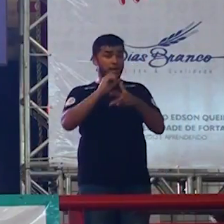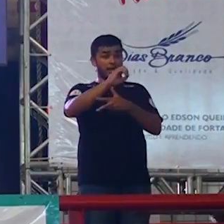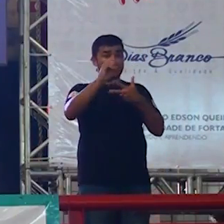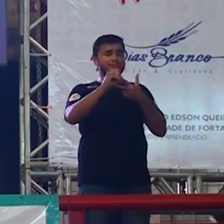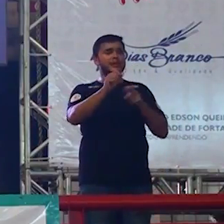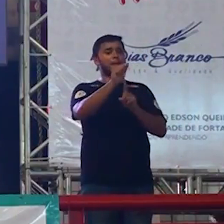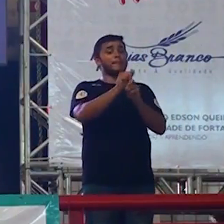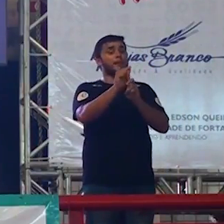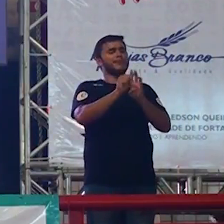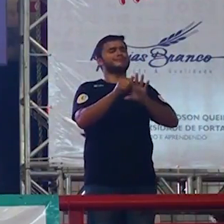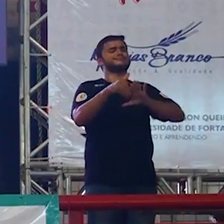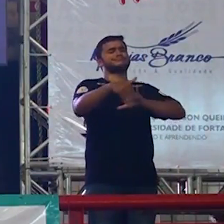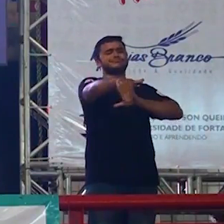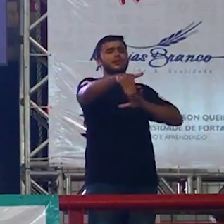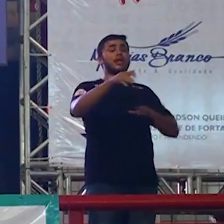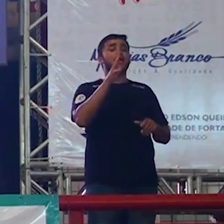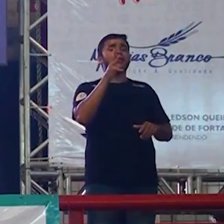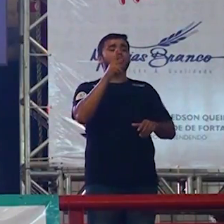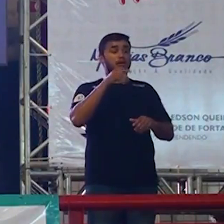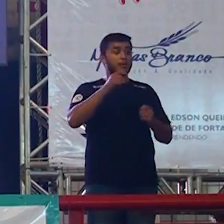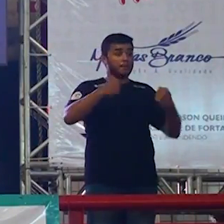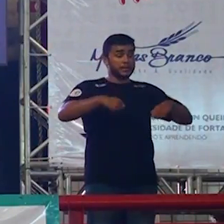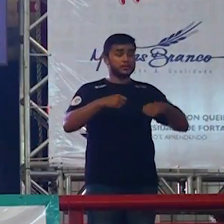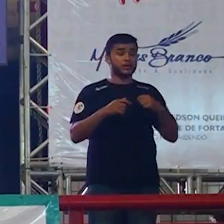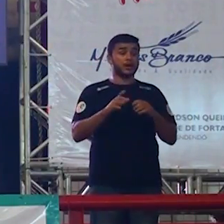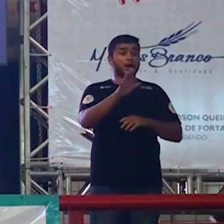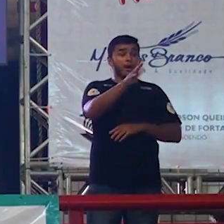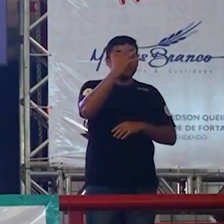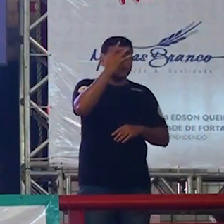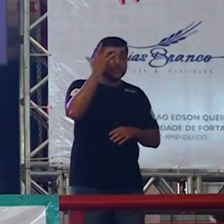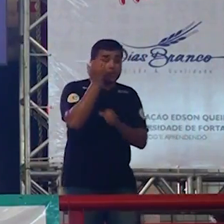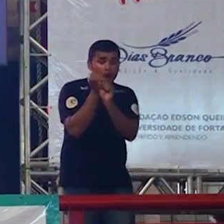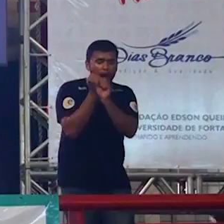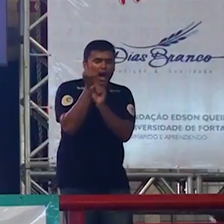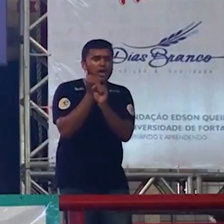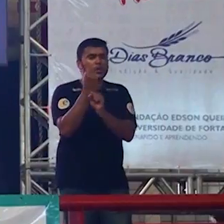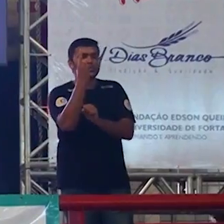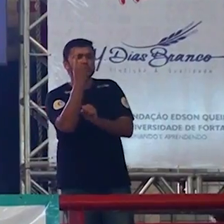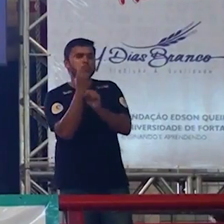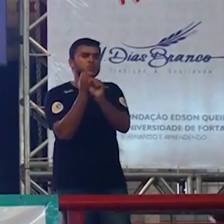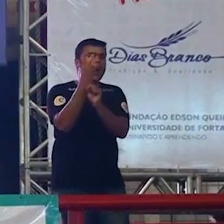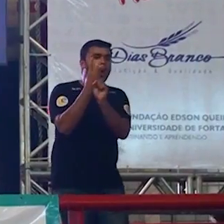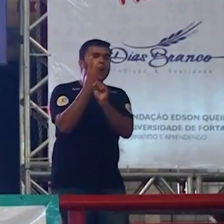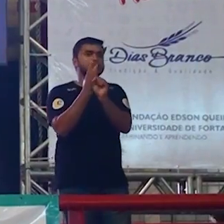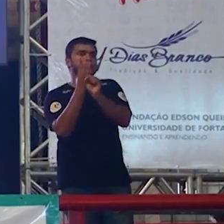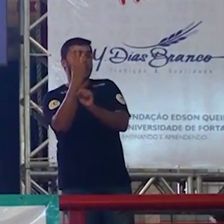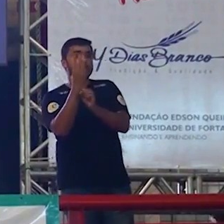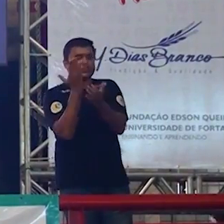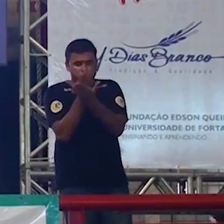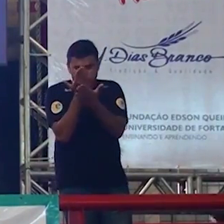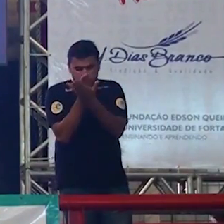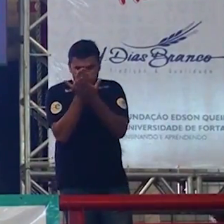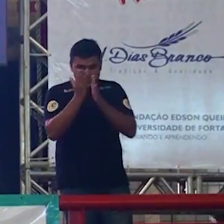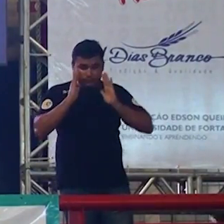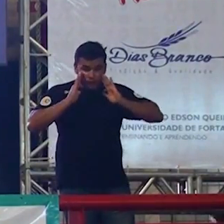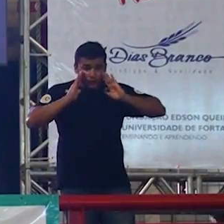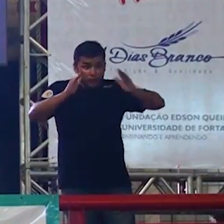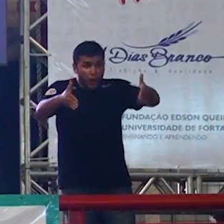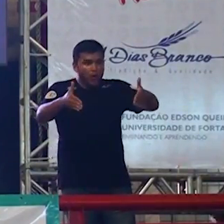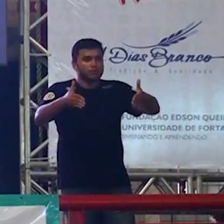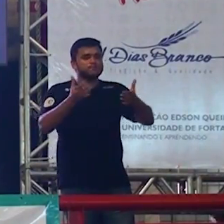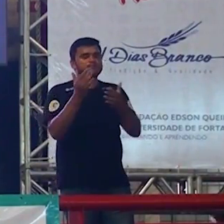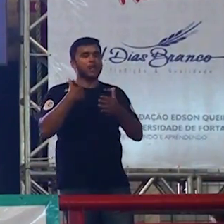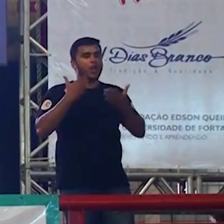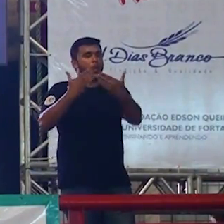meses para acontecer. Um concurso público tem gente que passa 2, 3 anos se preparando. Ou você aprende a usar a memória